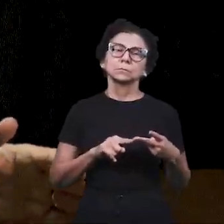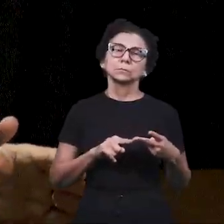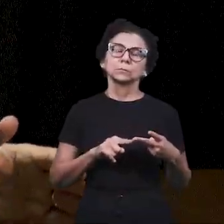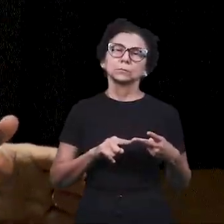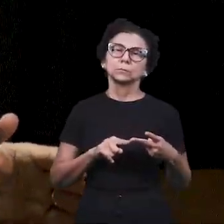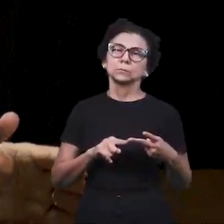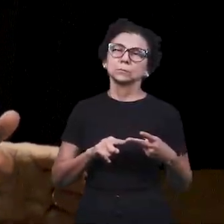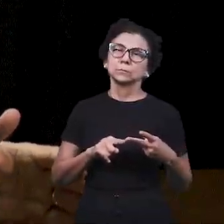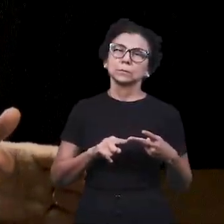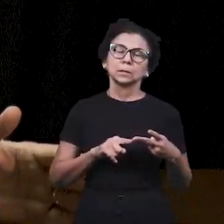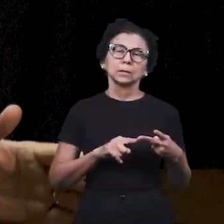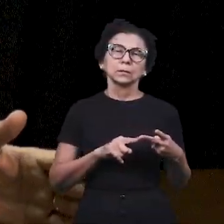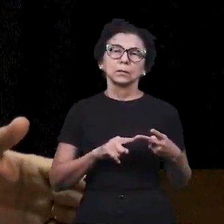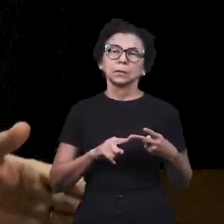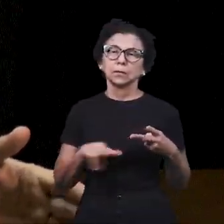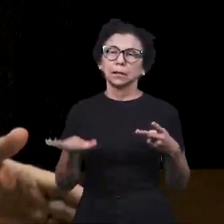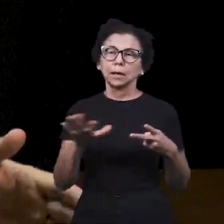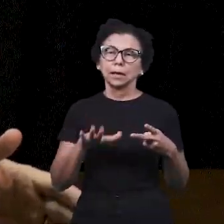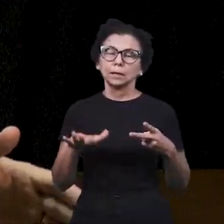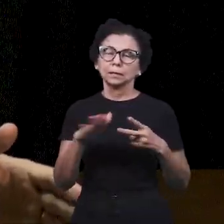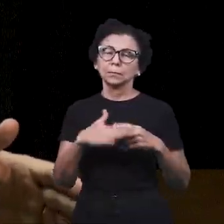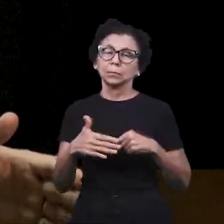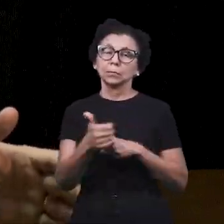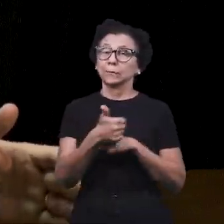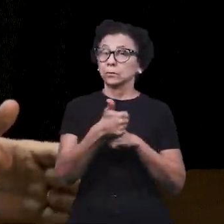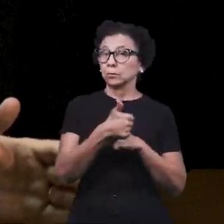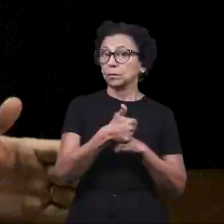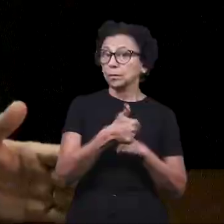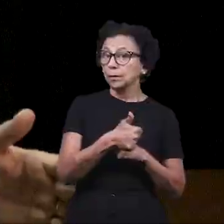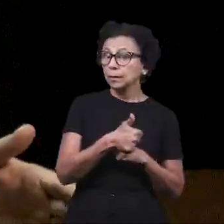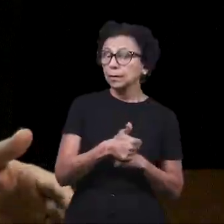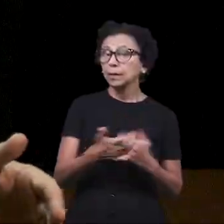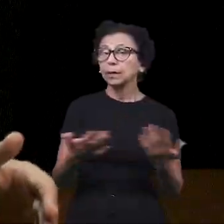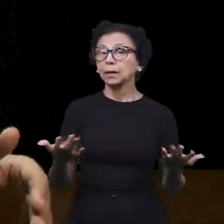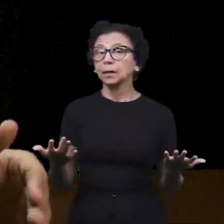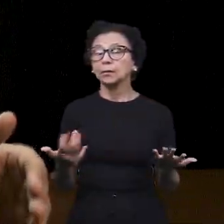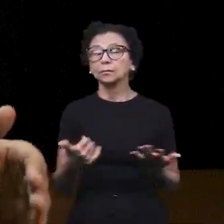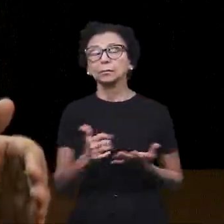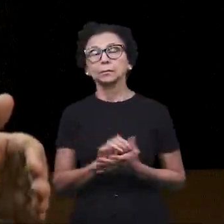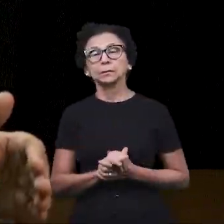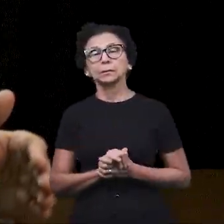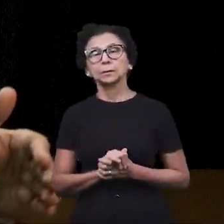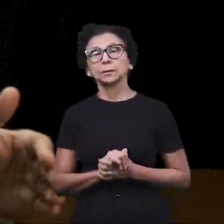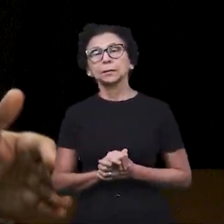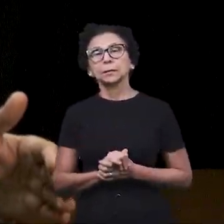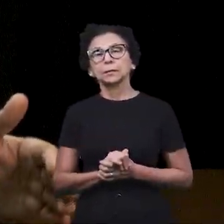isso conduzindo a vida profissional, para que haja o recurso, para que